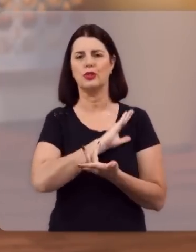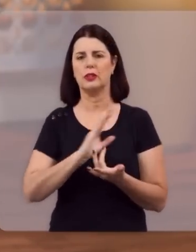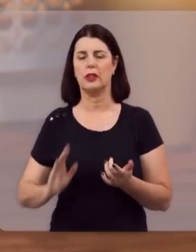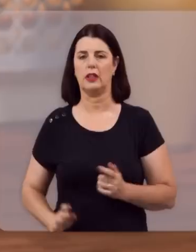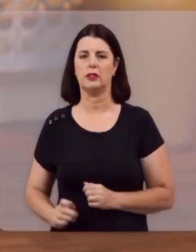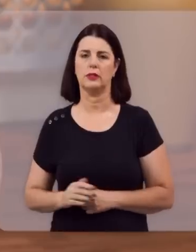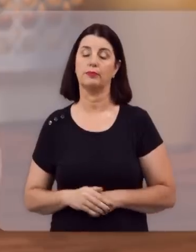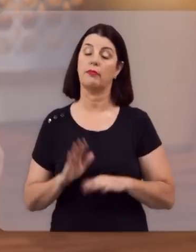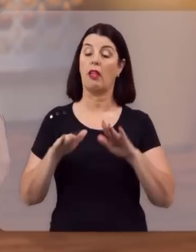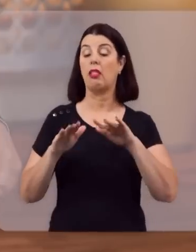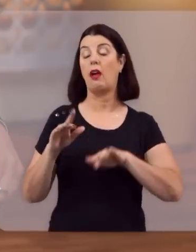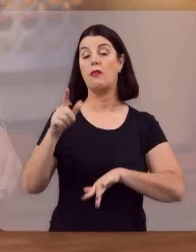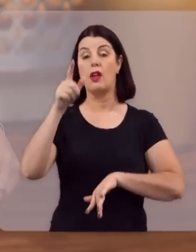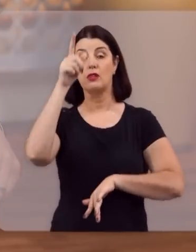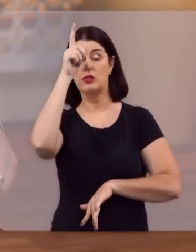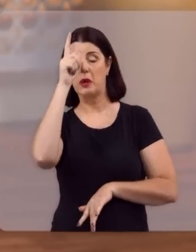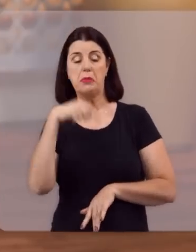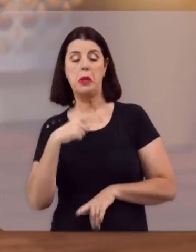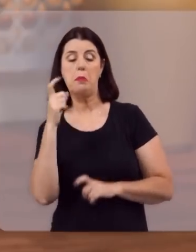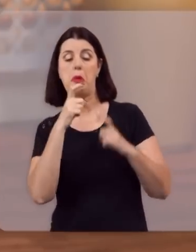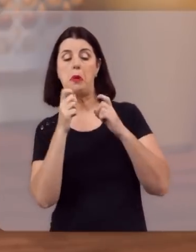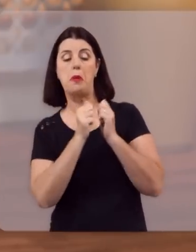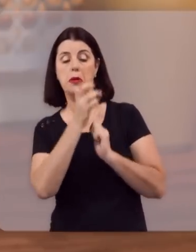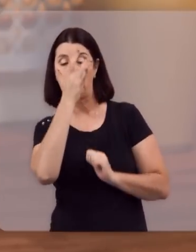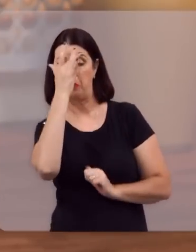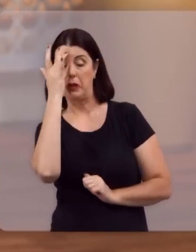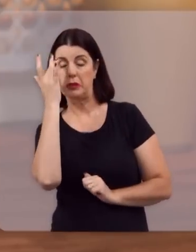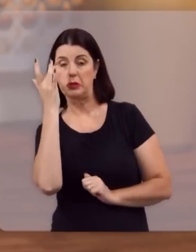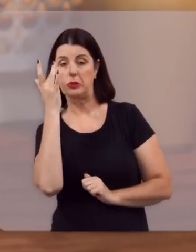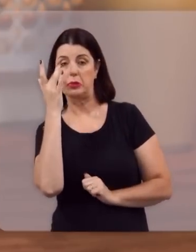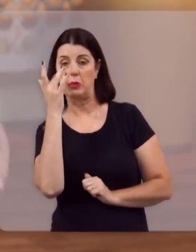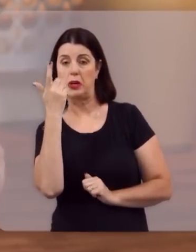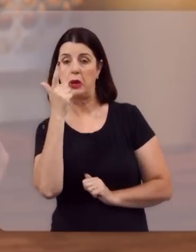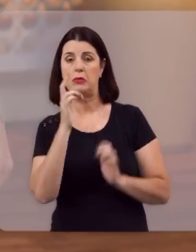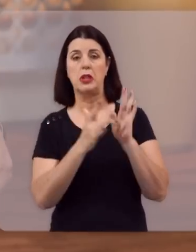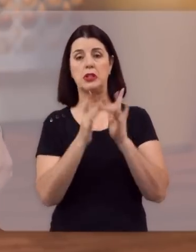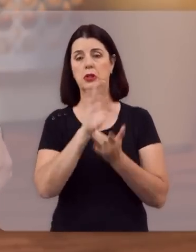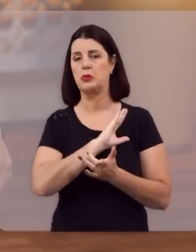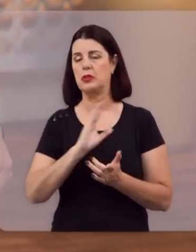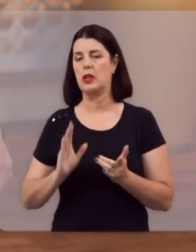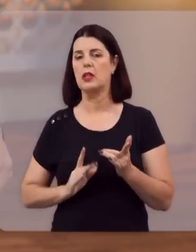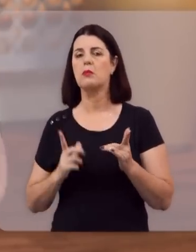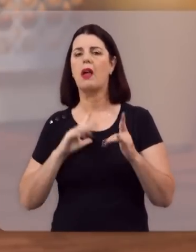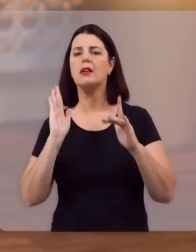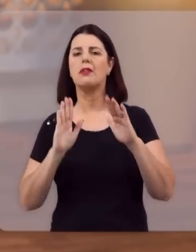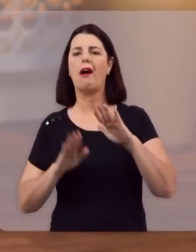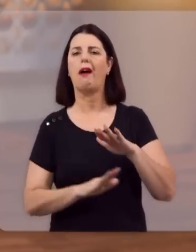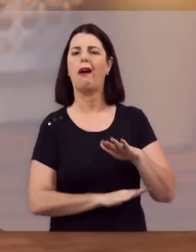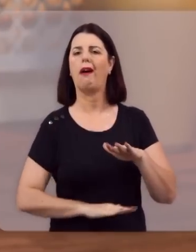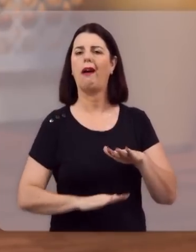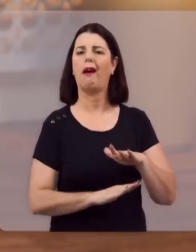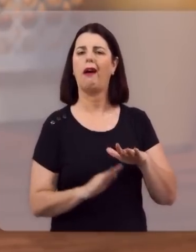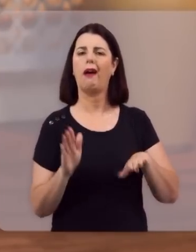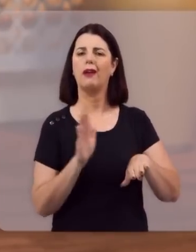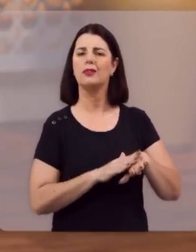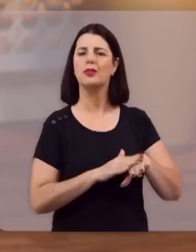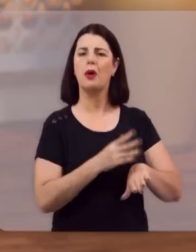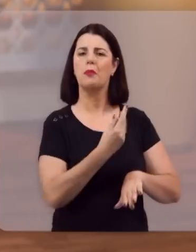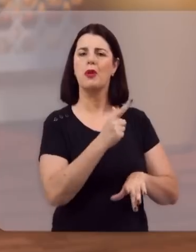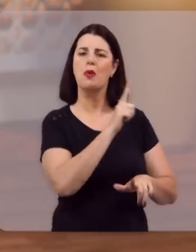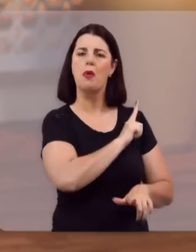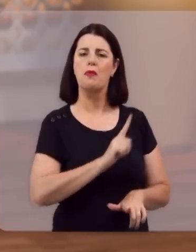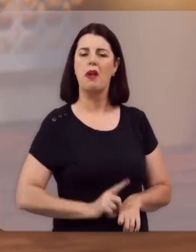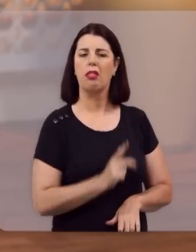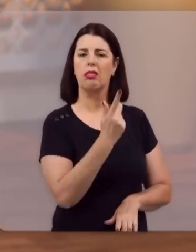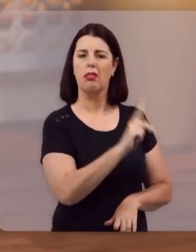dar muitas caras para quem não está em Cristo, porque eles já estão debaixo do seu governo. Daí então a necessidade